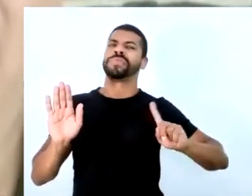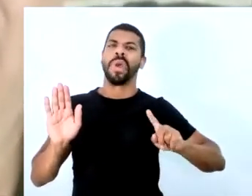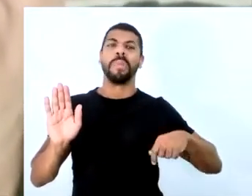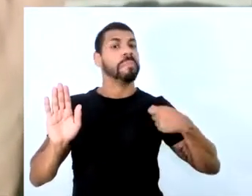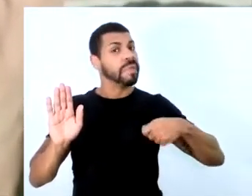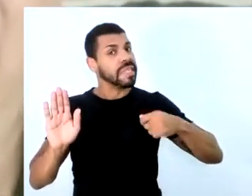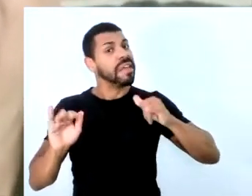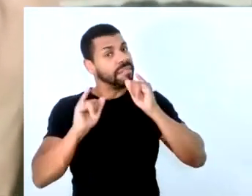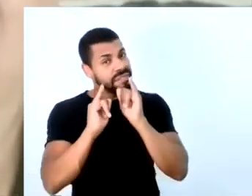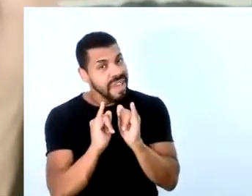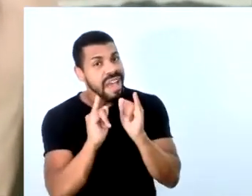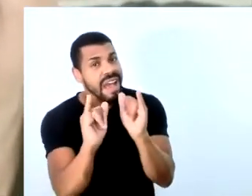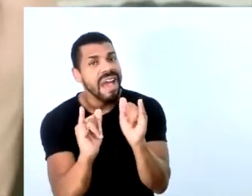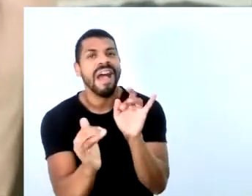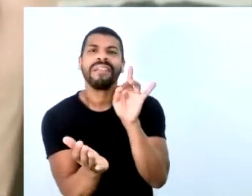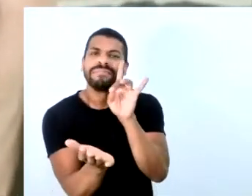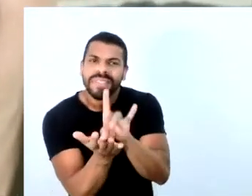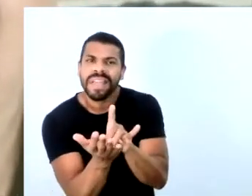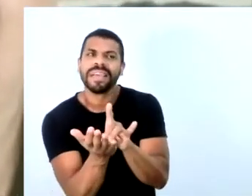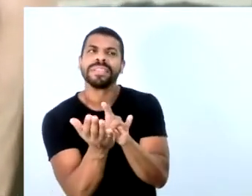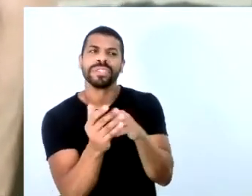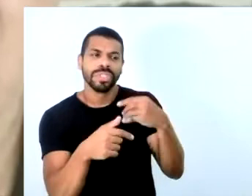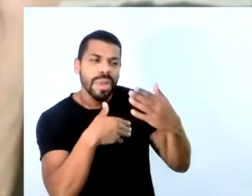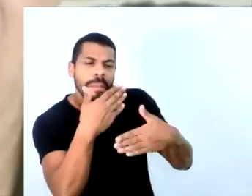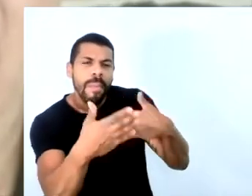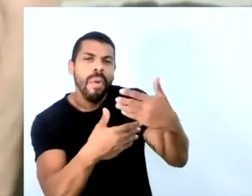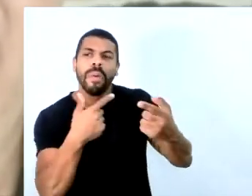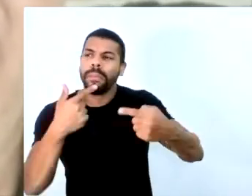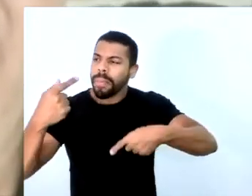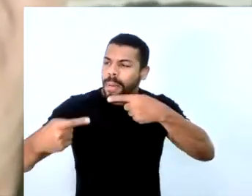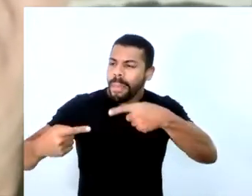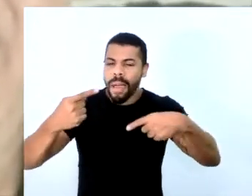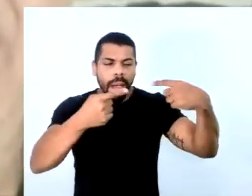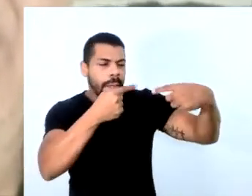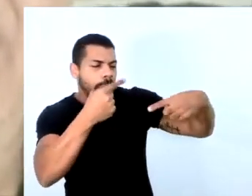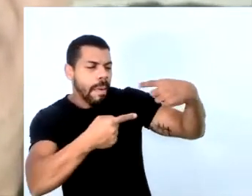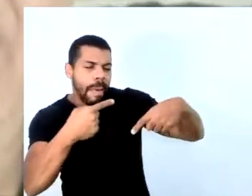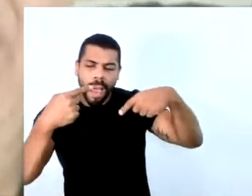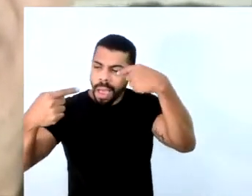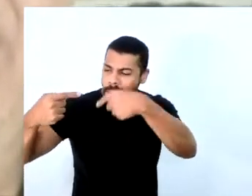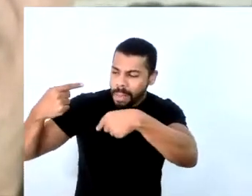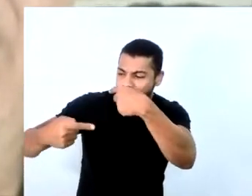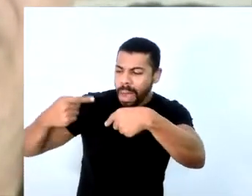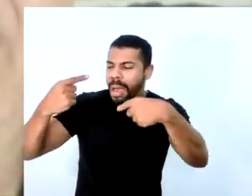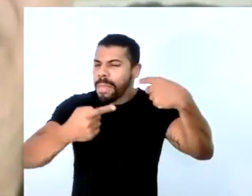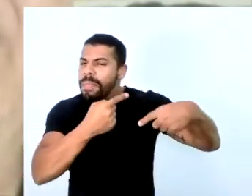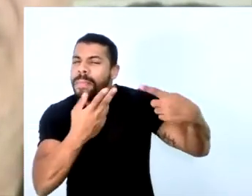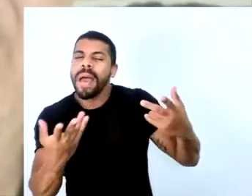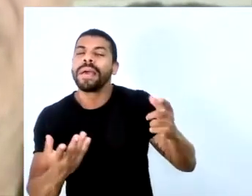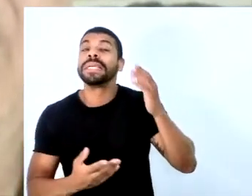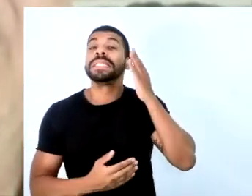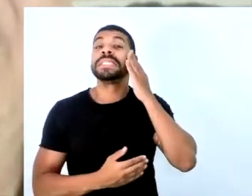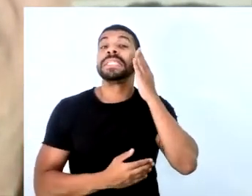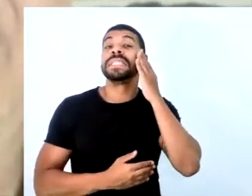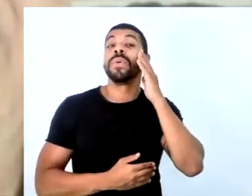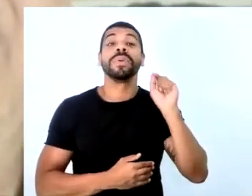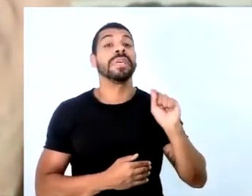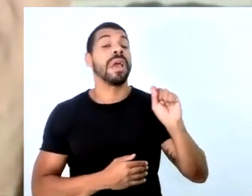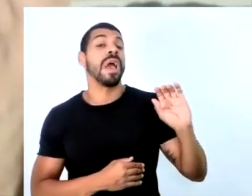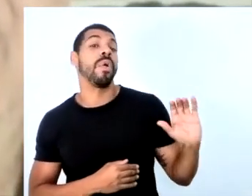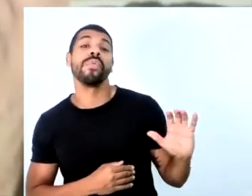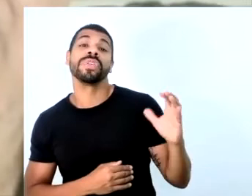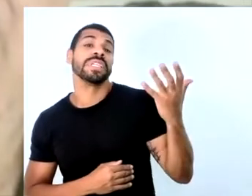honestamente com ele, dizer, cara, eu acho que está faltando alguma coisa, eu acho que talvez se... E aí você começa a discutir sobre o